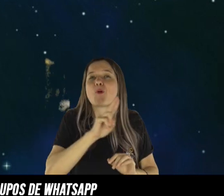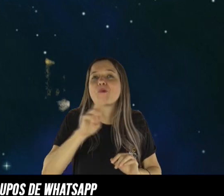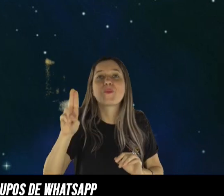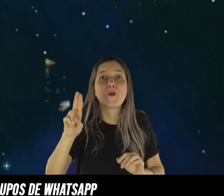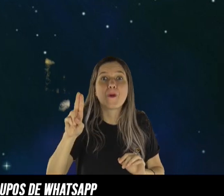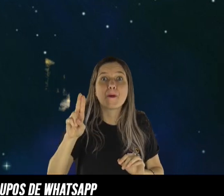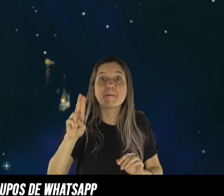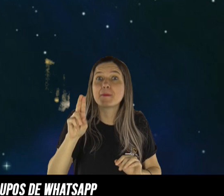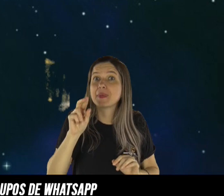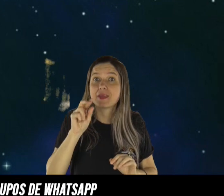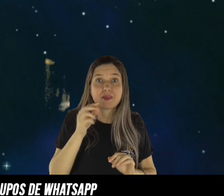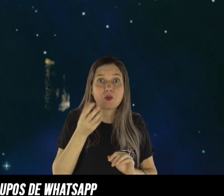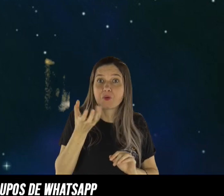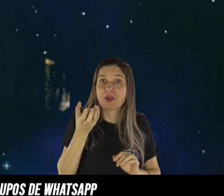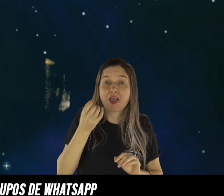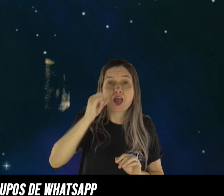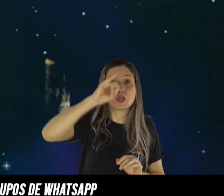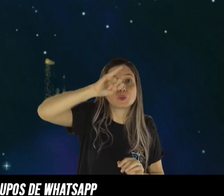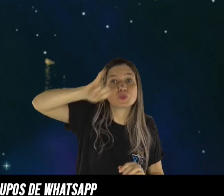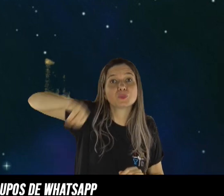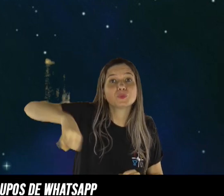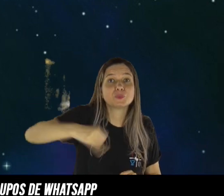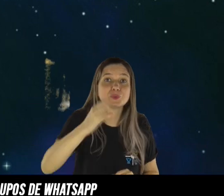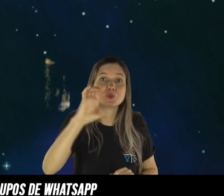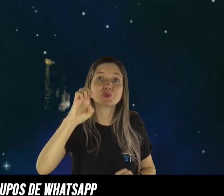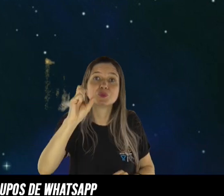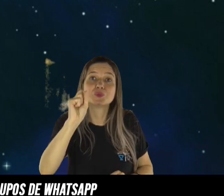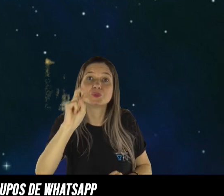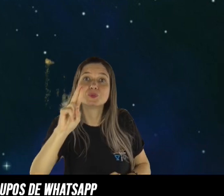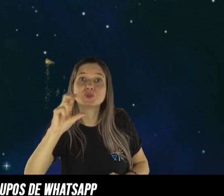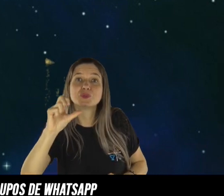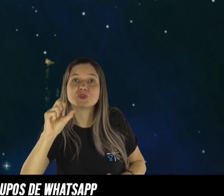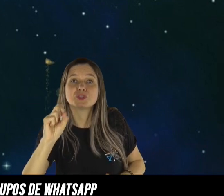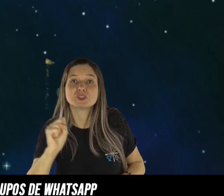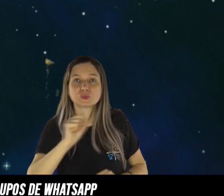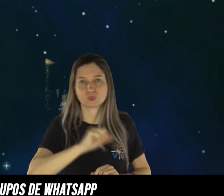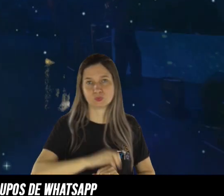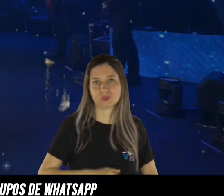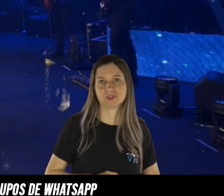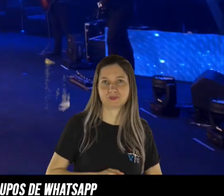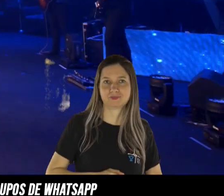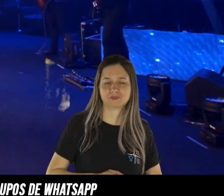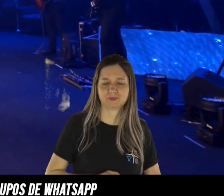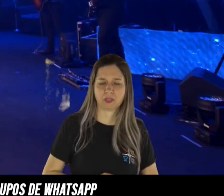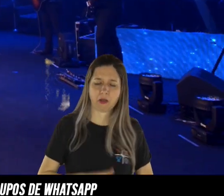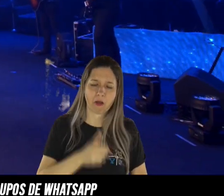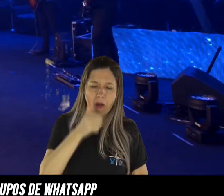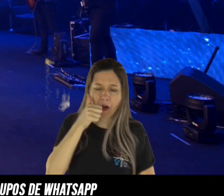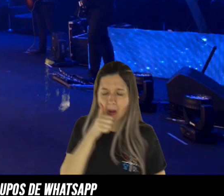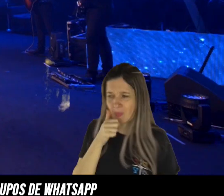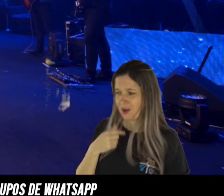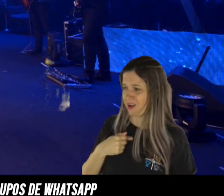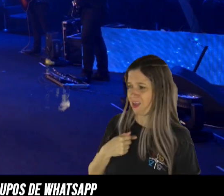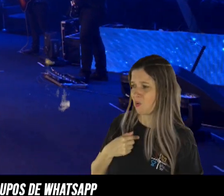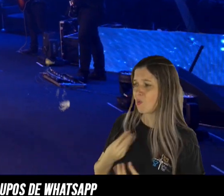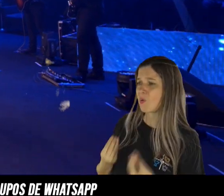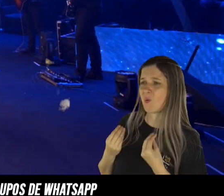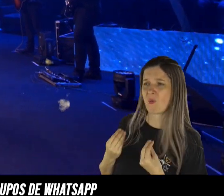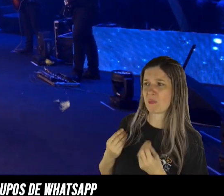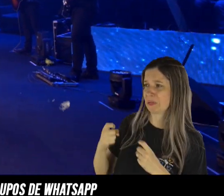Uau! Pensa, isso é Maria. Aí o anjo vem e aparece. Como assim? Eu nunca tive relação com nenhum